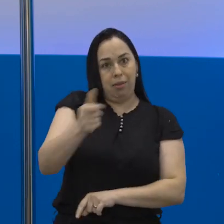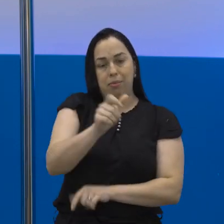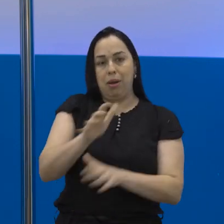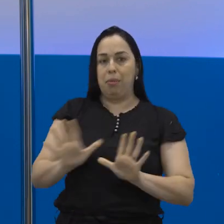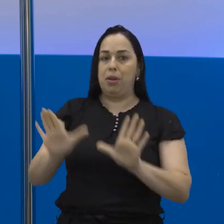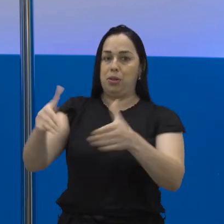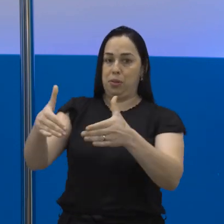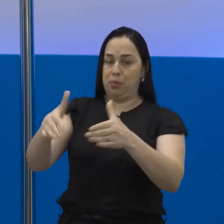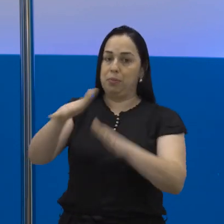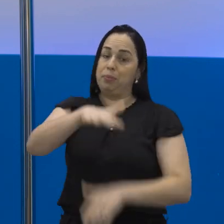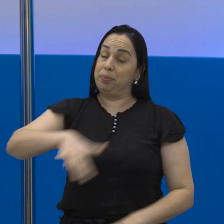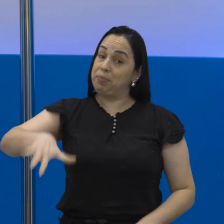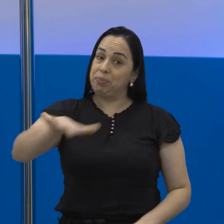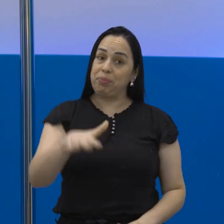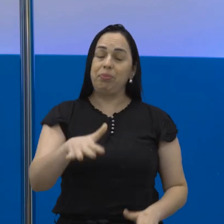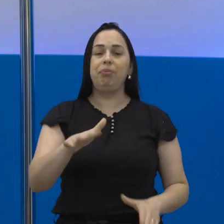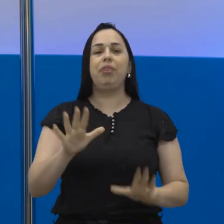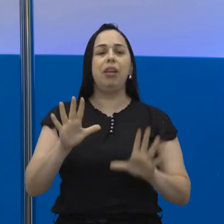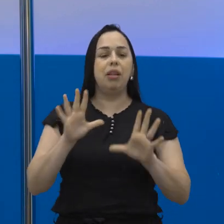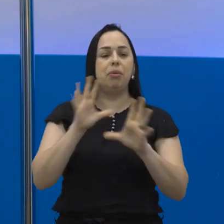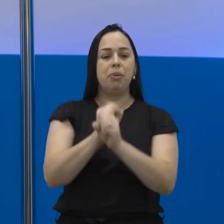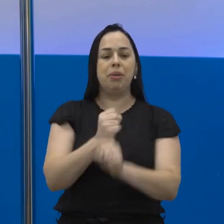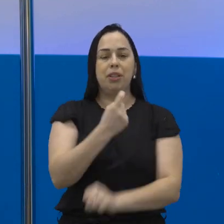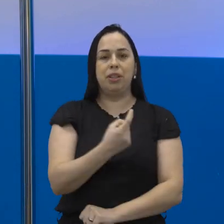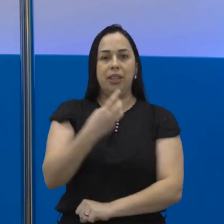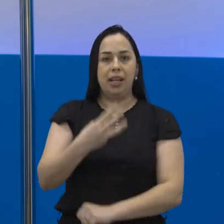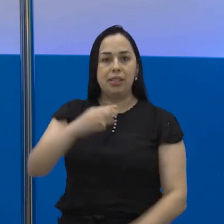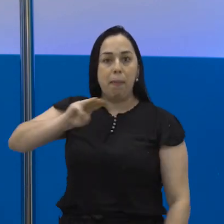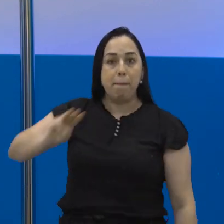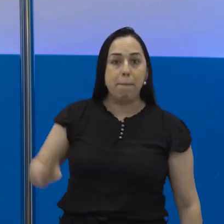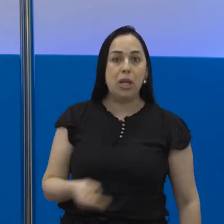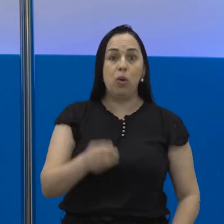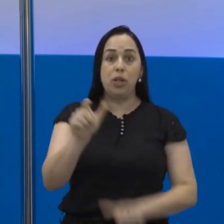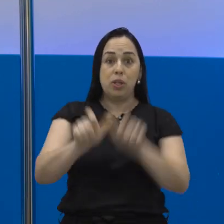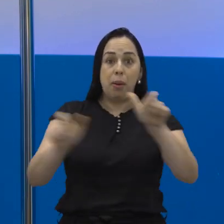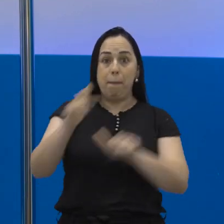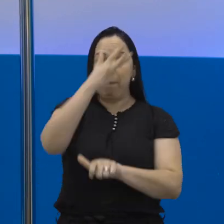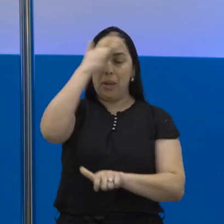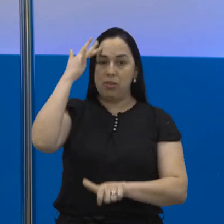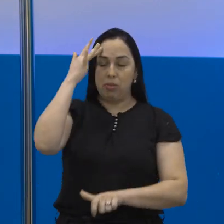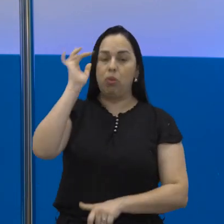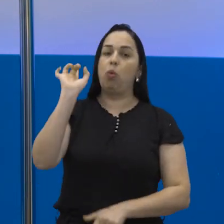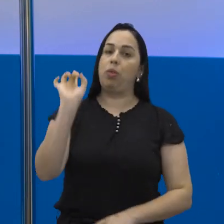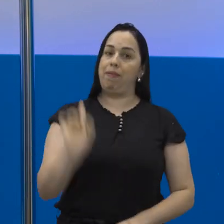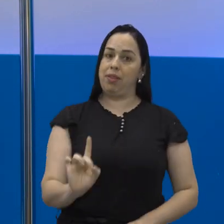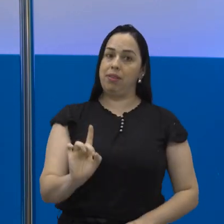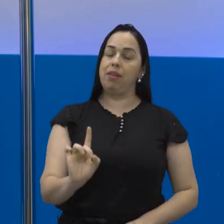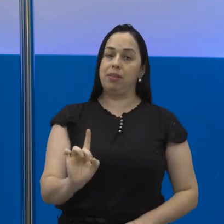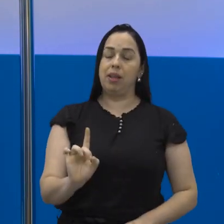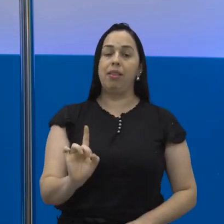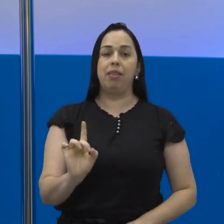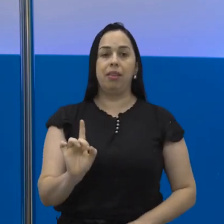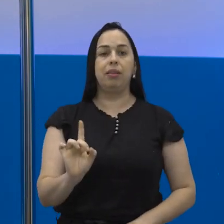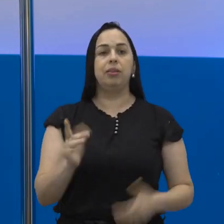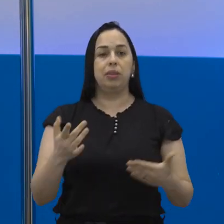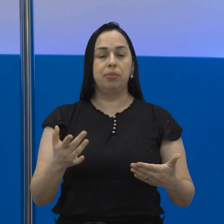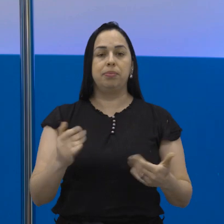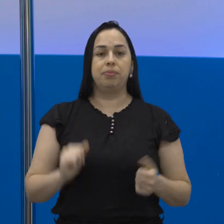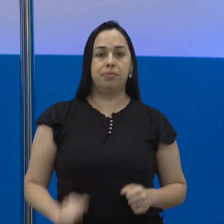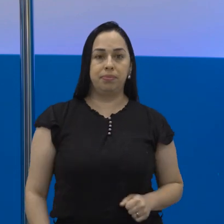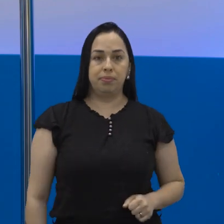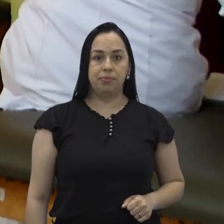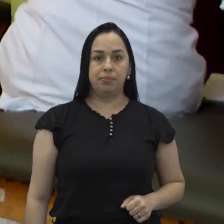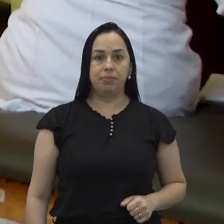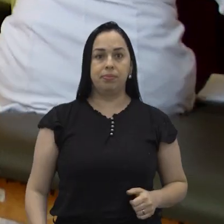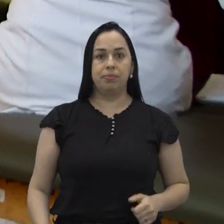essa parcela da população. Ao todo, são 13 milhões de pessoas com algum tipo de deficiência física no